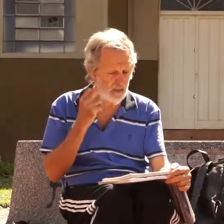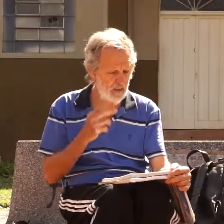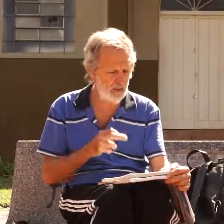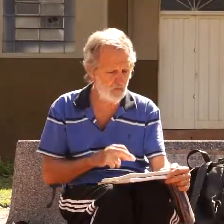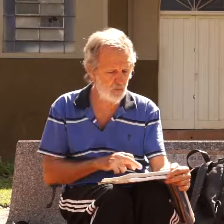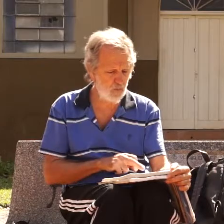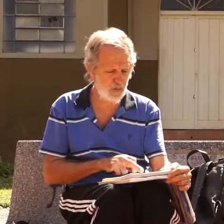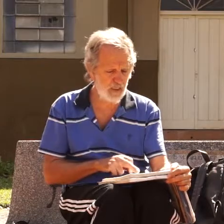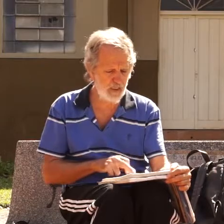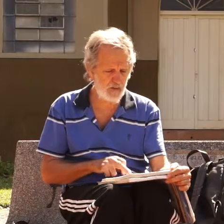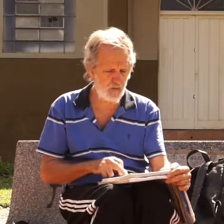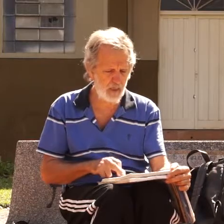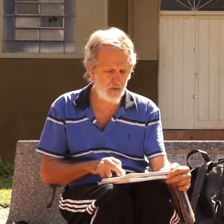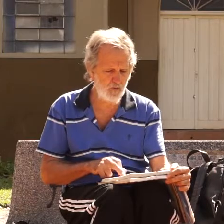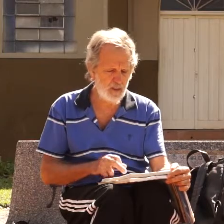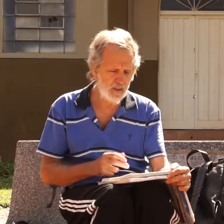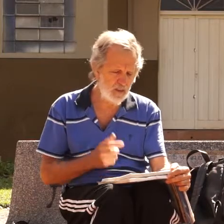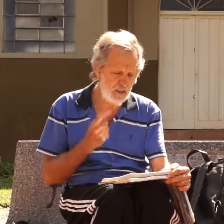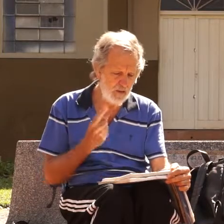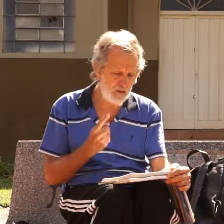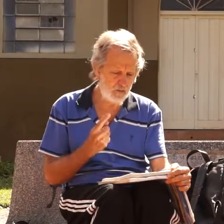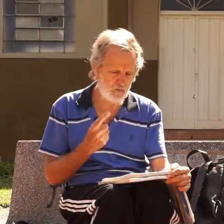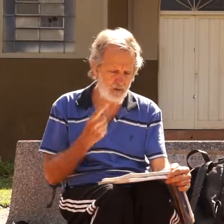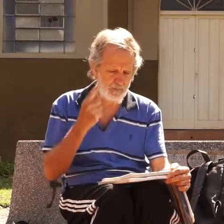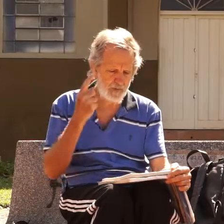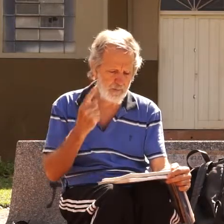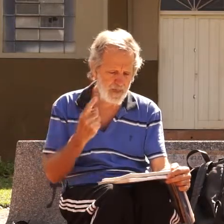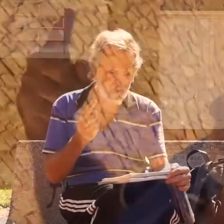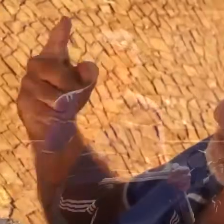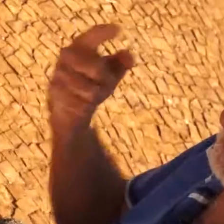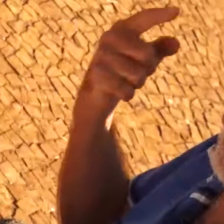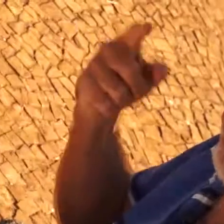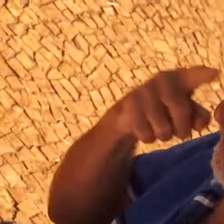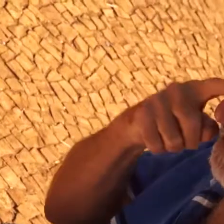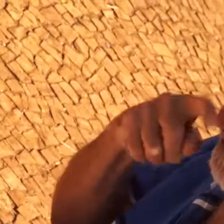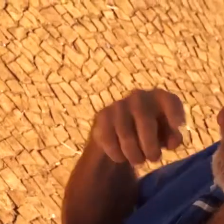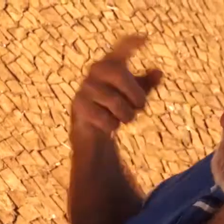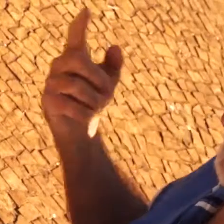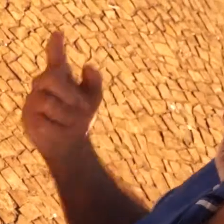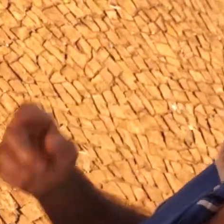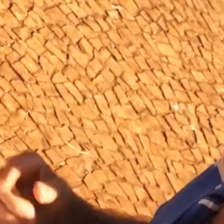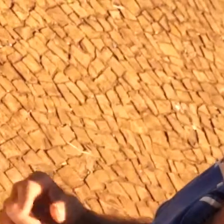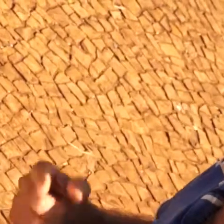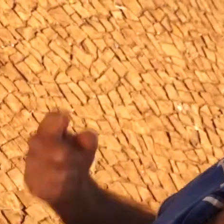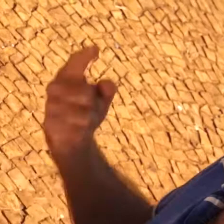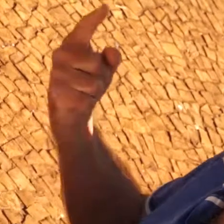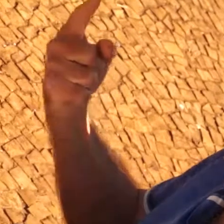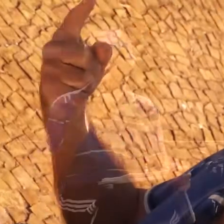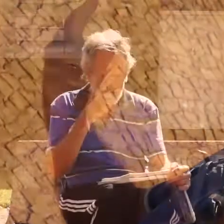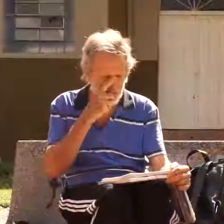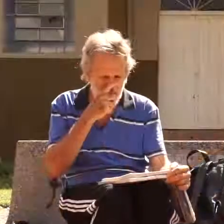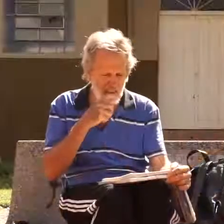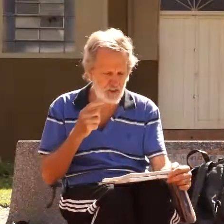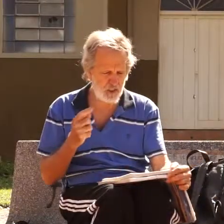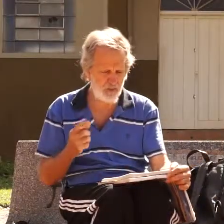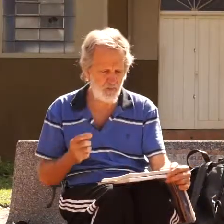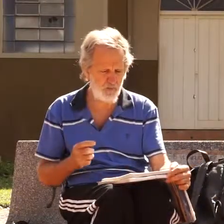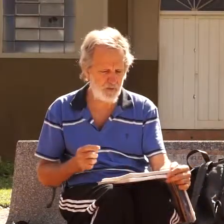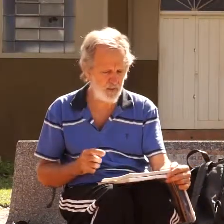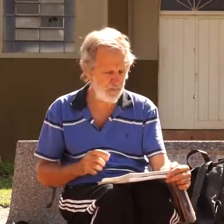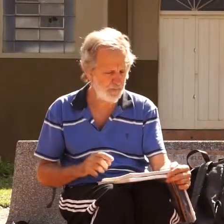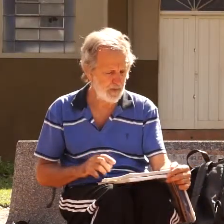detenha-se diante de tudo que é natural, de olhos, mente e coração abertos, a fim de se